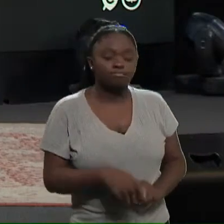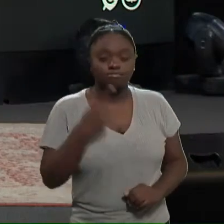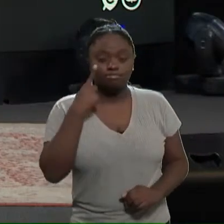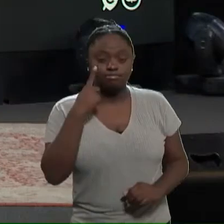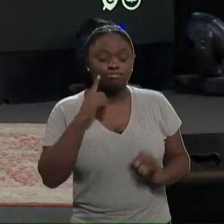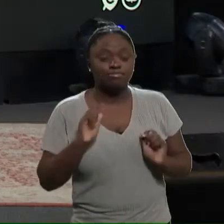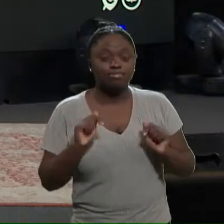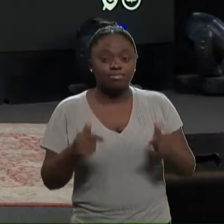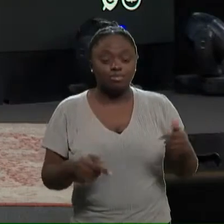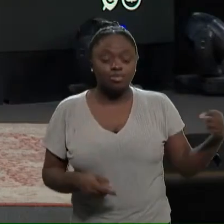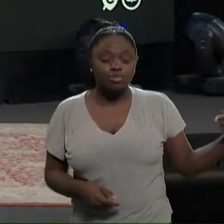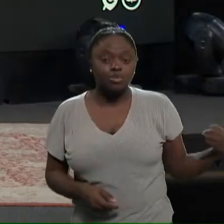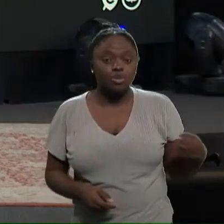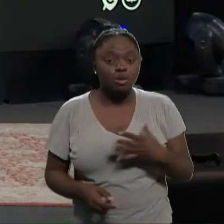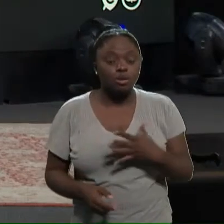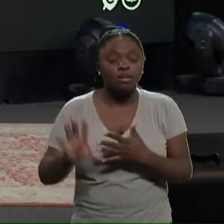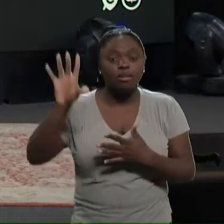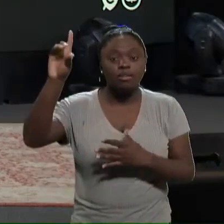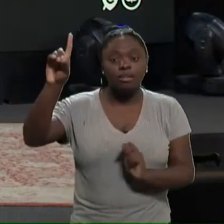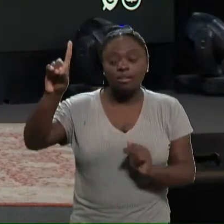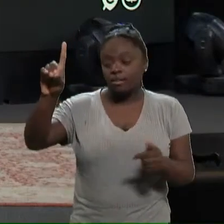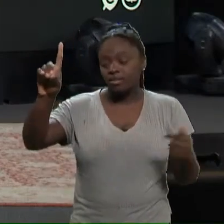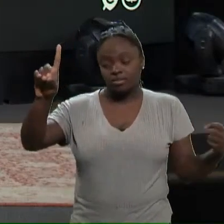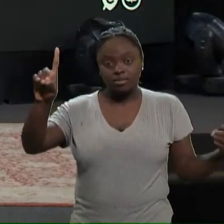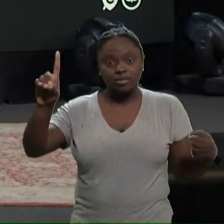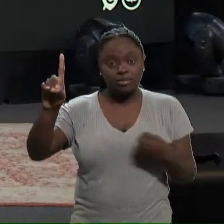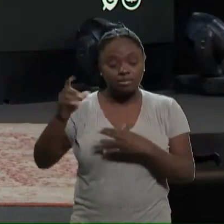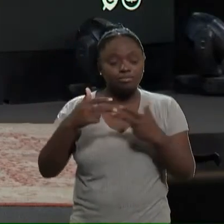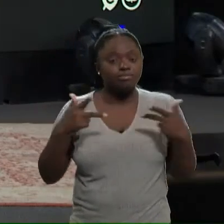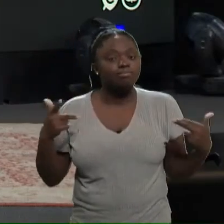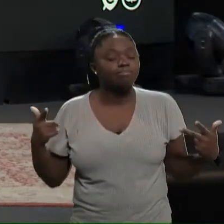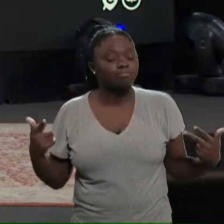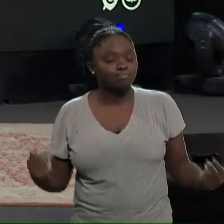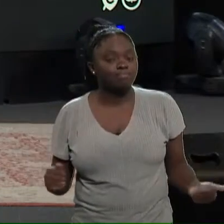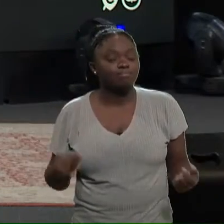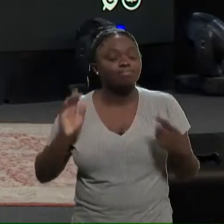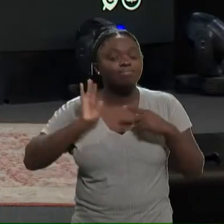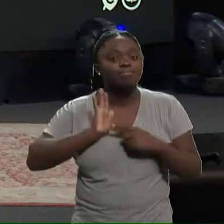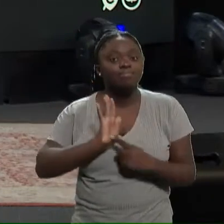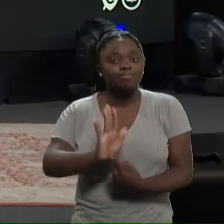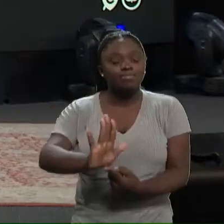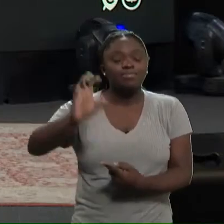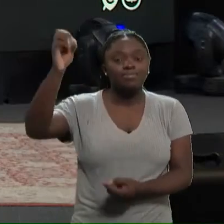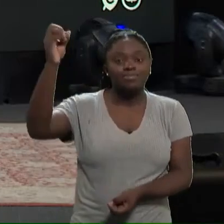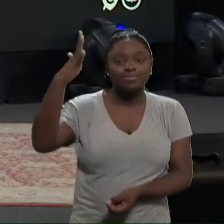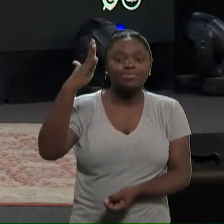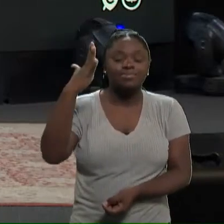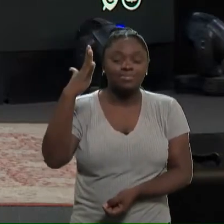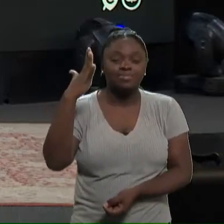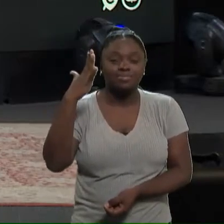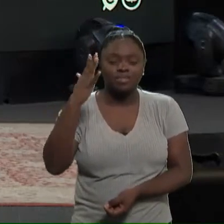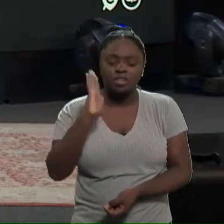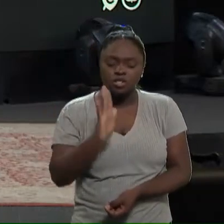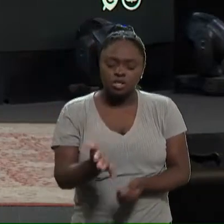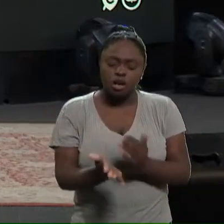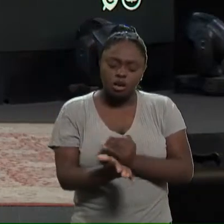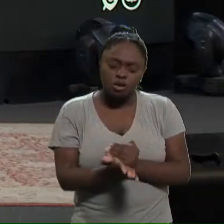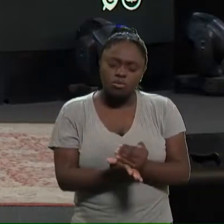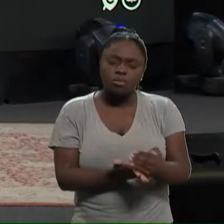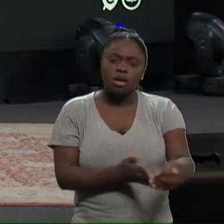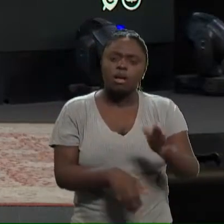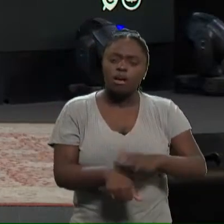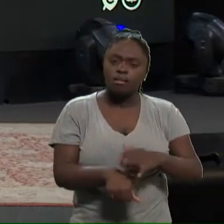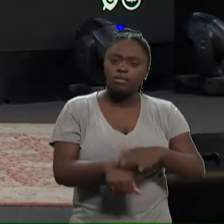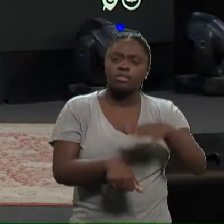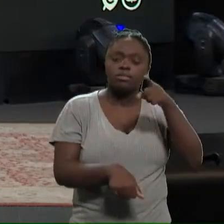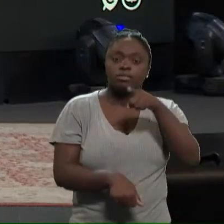faço coisa nova. É Deus quem faz o novo, que está saindo à luz. Já comecei a fazê-lo. Você